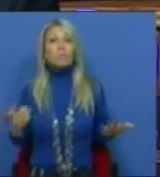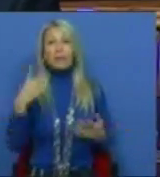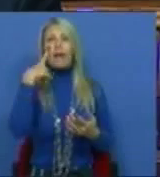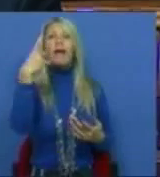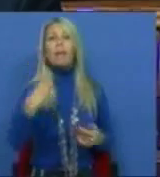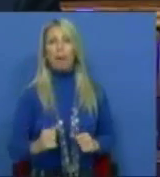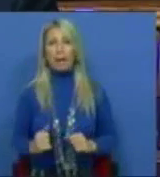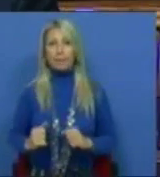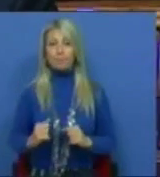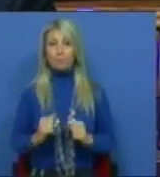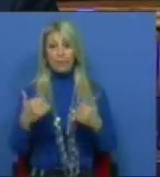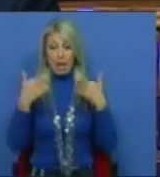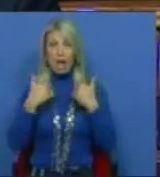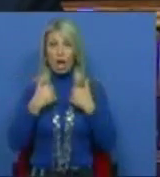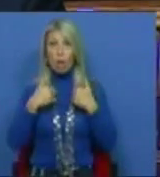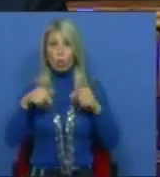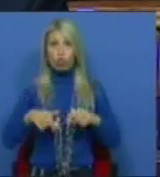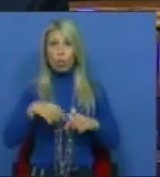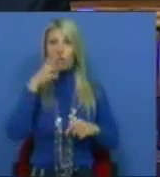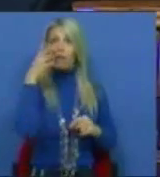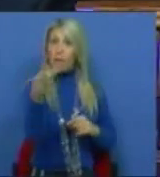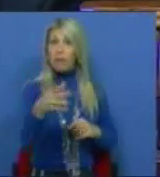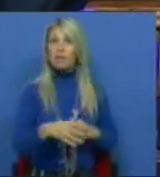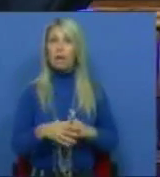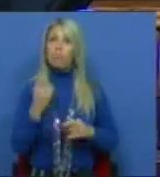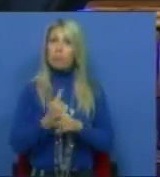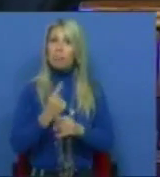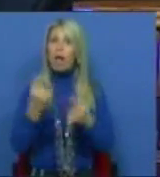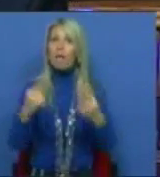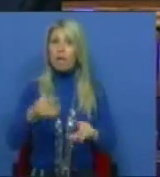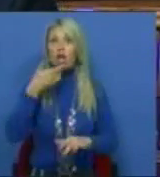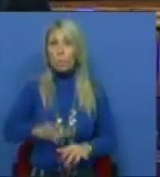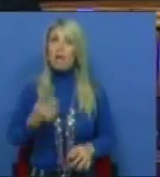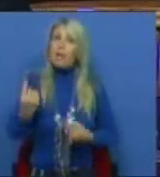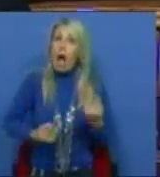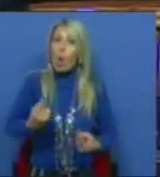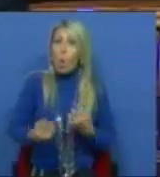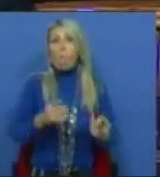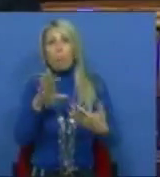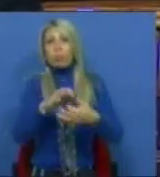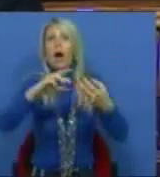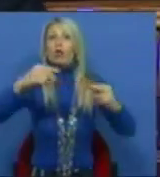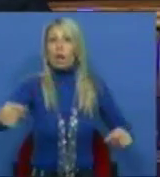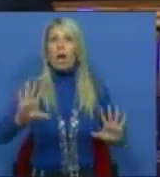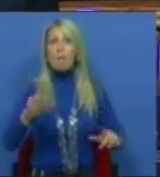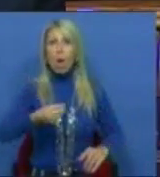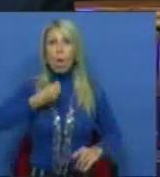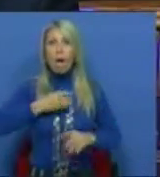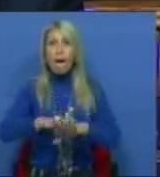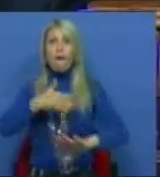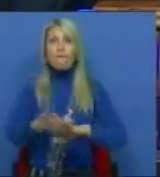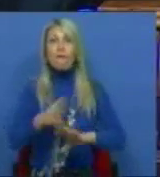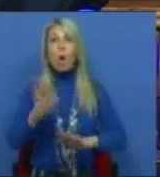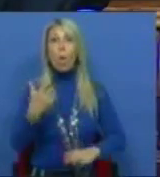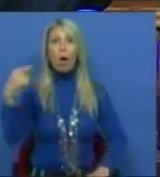Repare que, para além de ser eu que estou aqui a referir-lhe isso, e apesar de ter alguma experiência em termos autárquicos, devo-lhe dizer que fiquei muito mais preocupado ainda quando soube